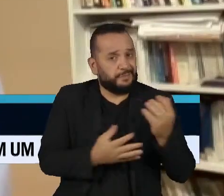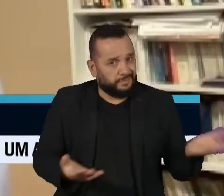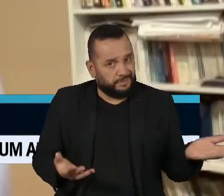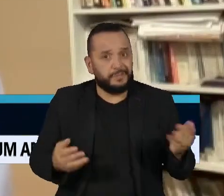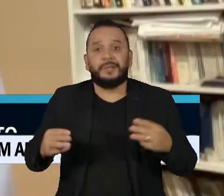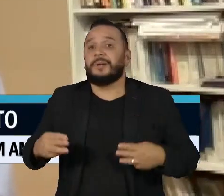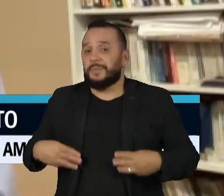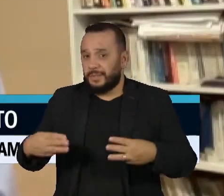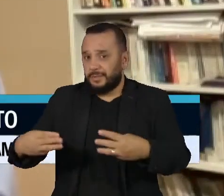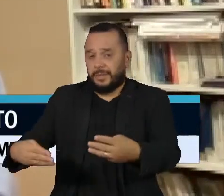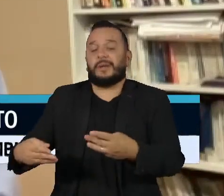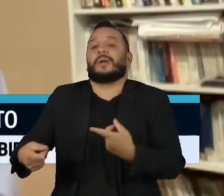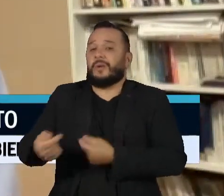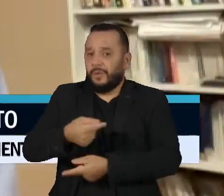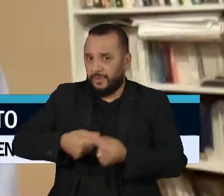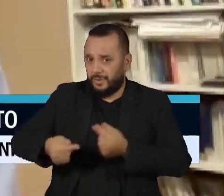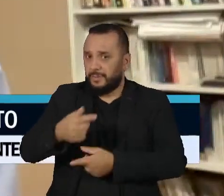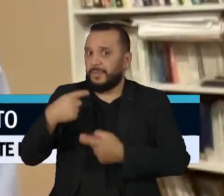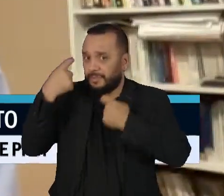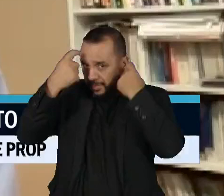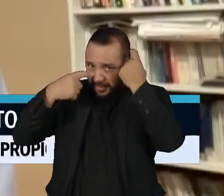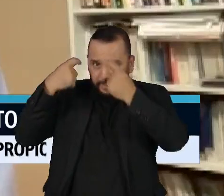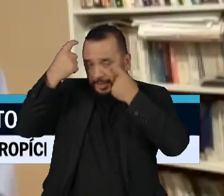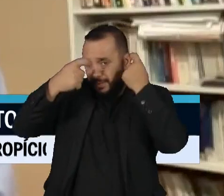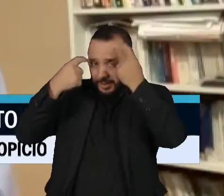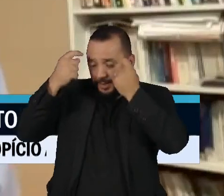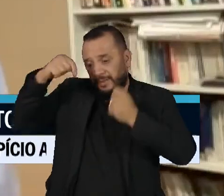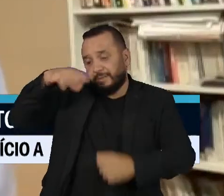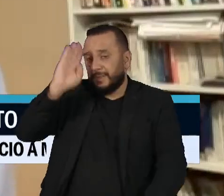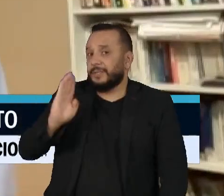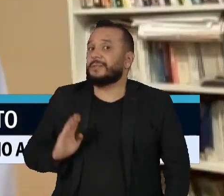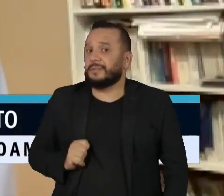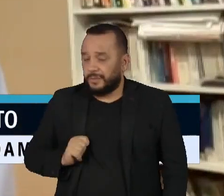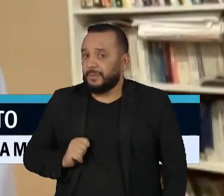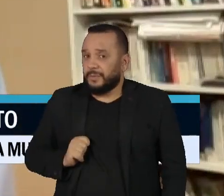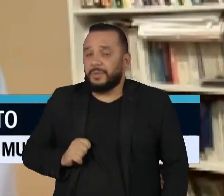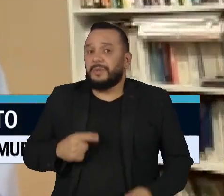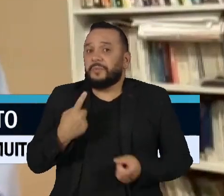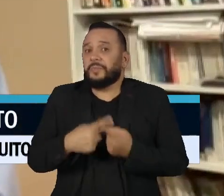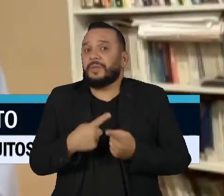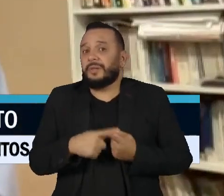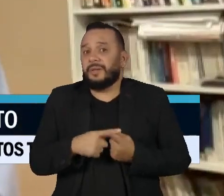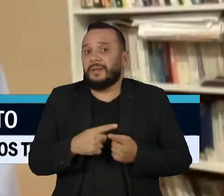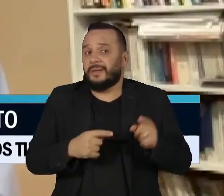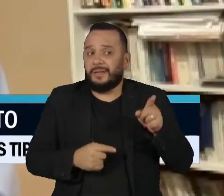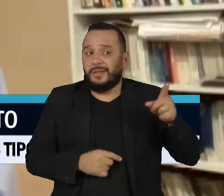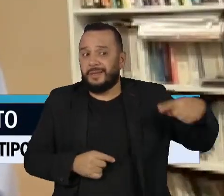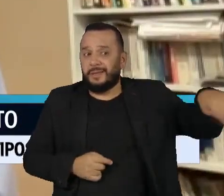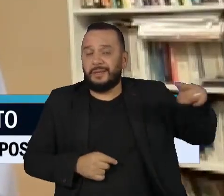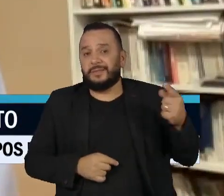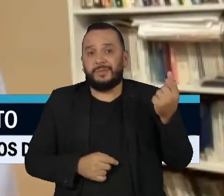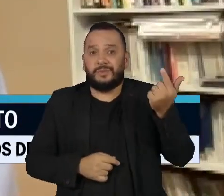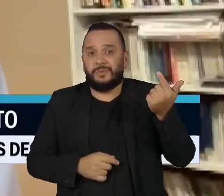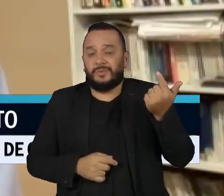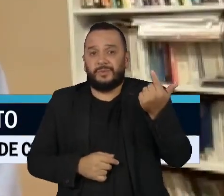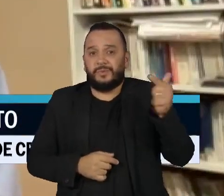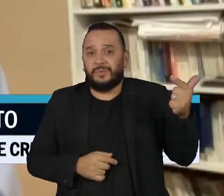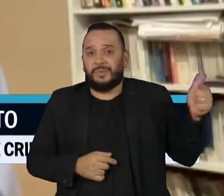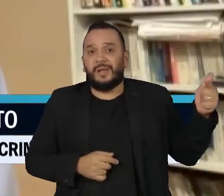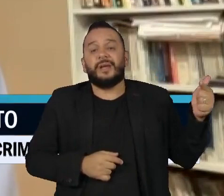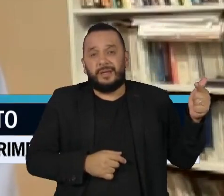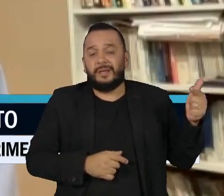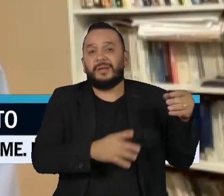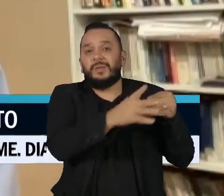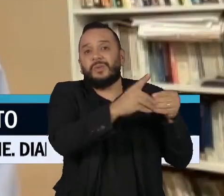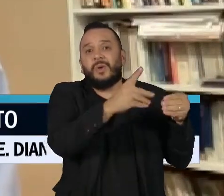do ministério econômico da miséria da economia brasileira é exatamente essa O que fazer com a carência de dólar